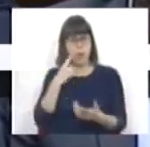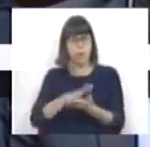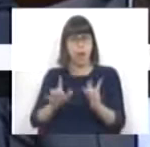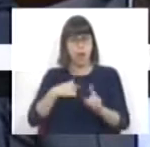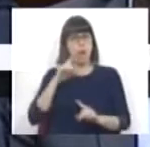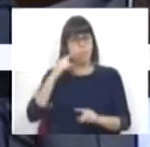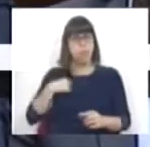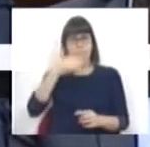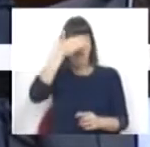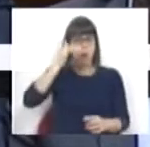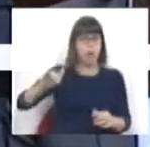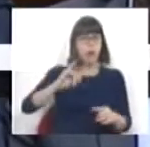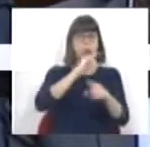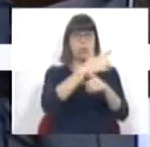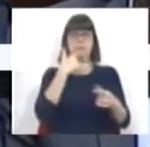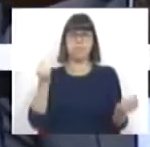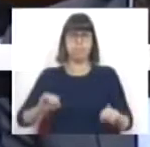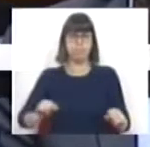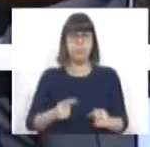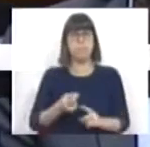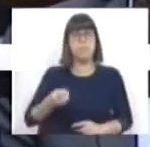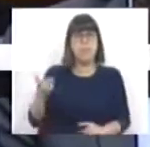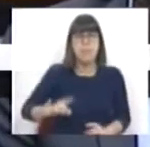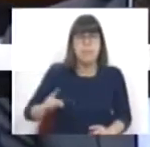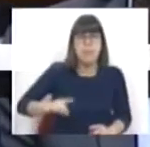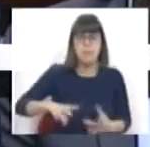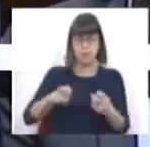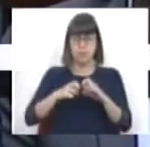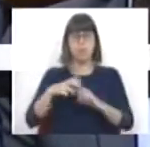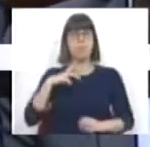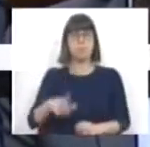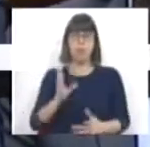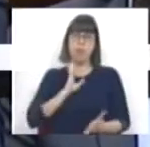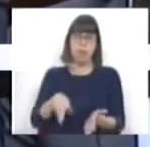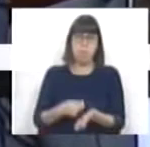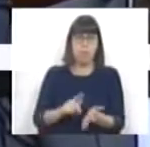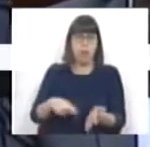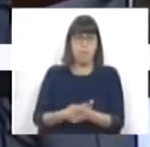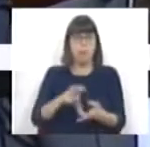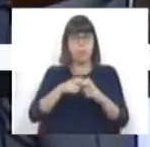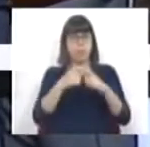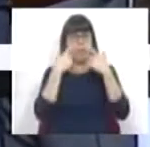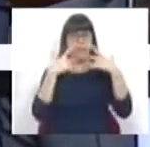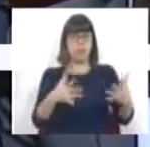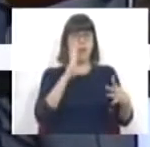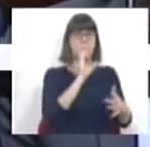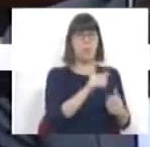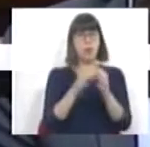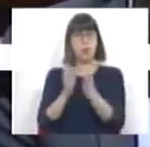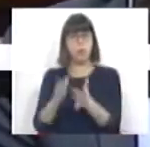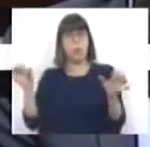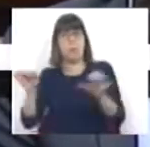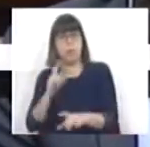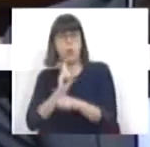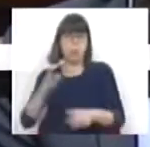Mas não podemos é fechar os olhos ao outro. É que, vezes demais, os portugueses foram chamados a pagar desmandos da banca e, vezes demais, ficou tudo